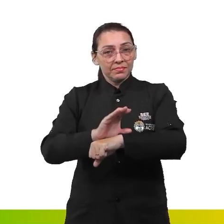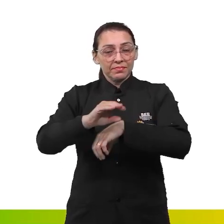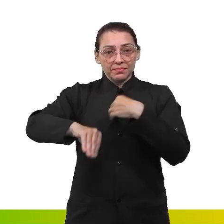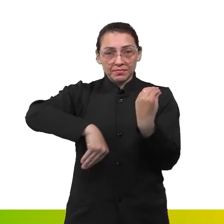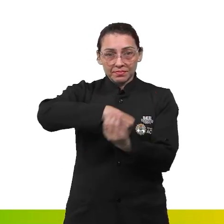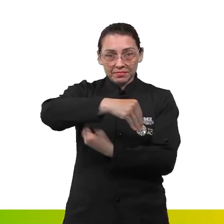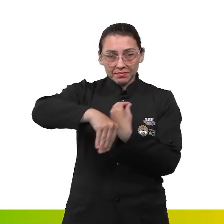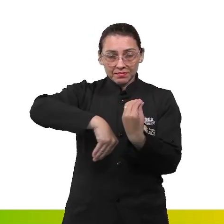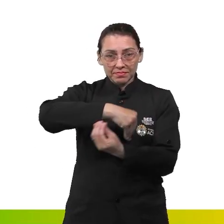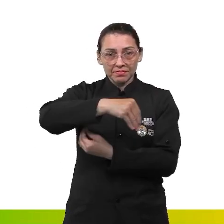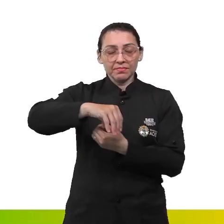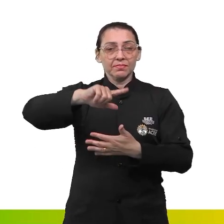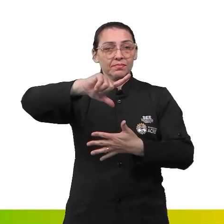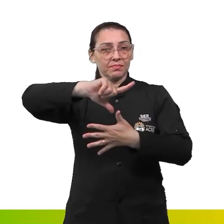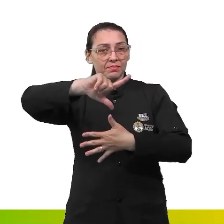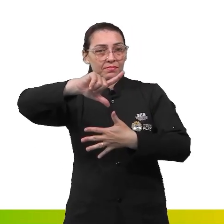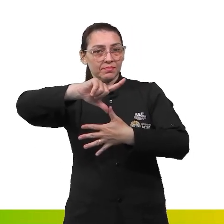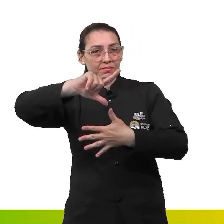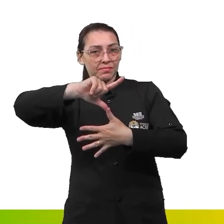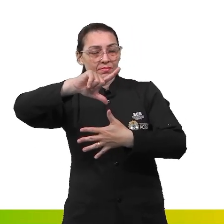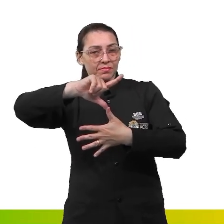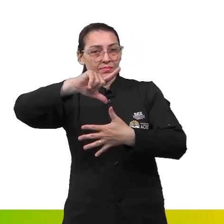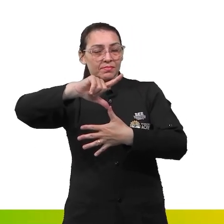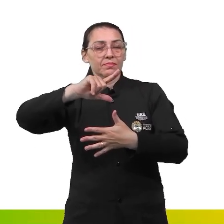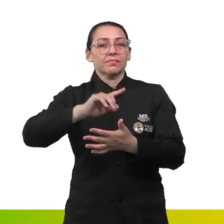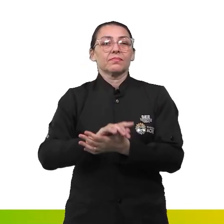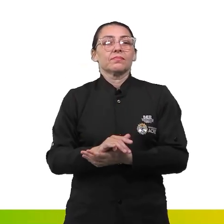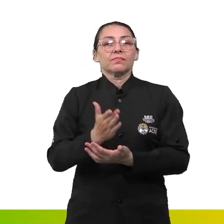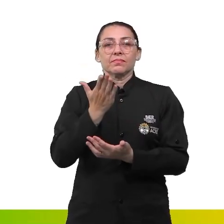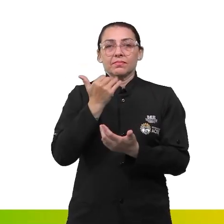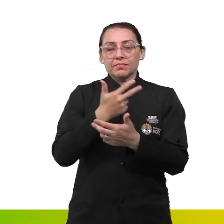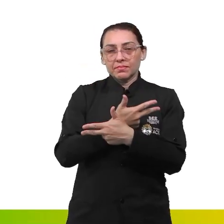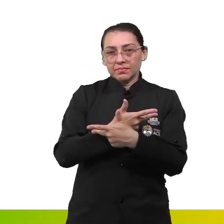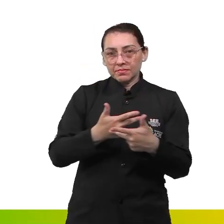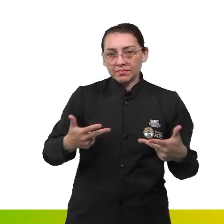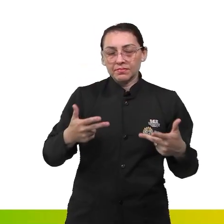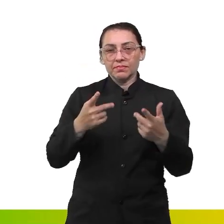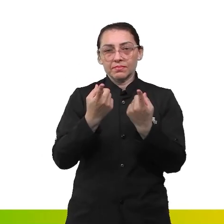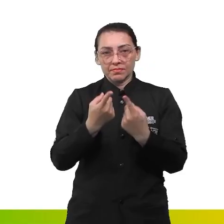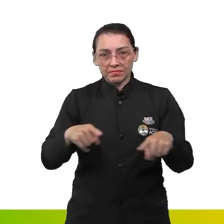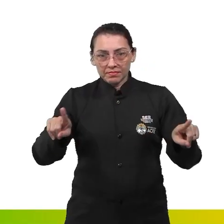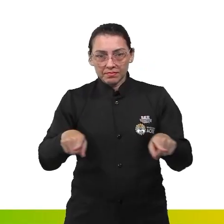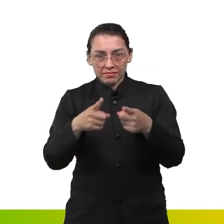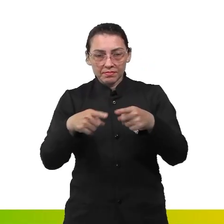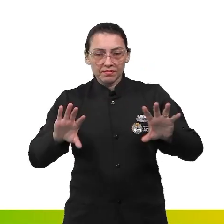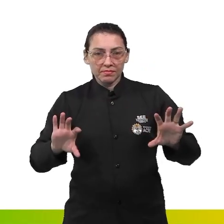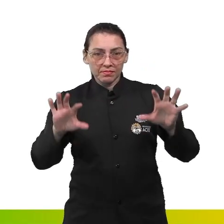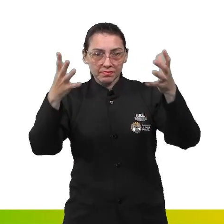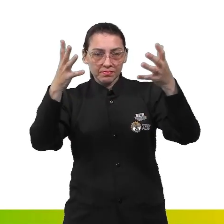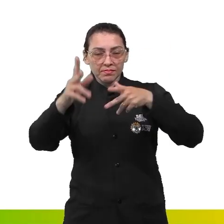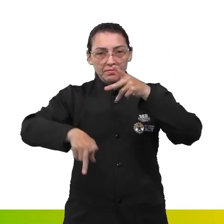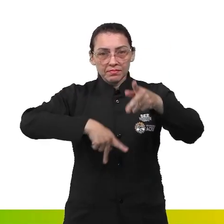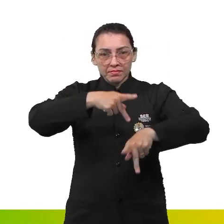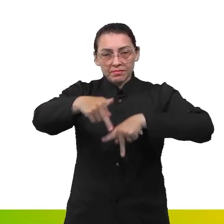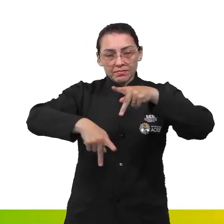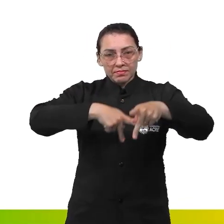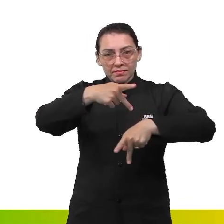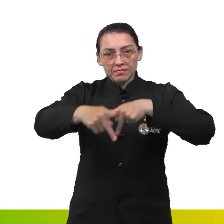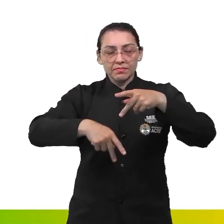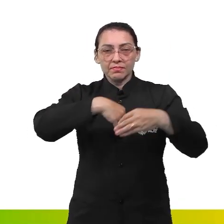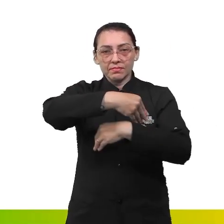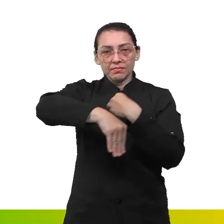híbrida aqui na América Latina, não é? Na culinária, na música, nas festividades populares, não